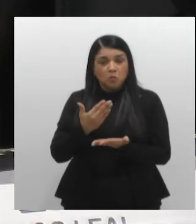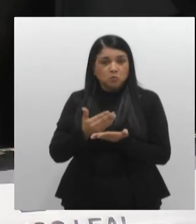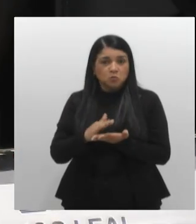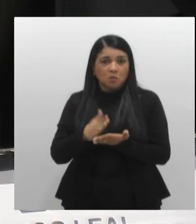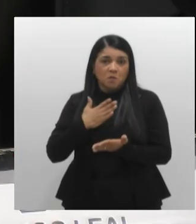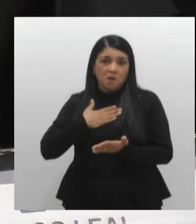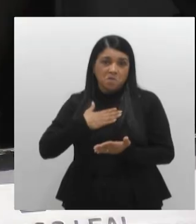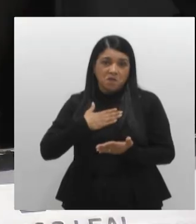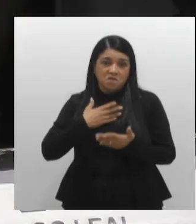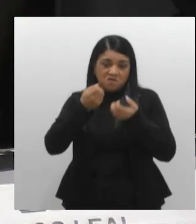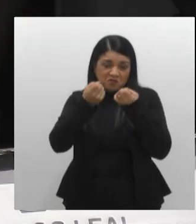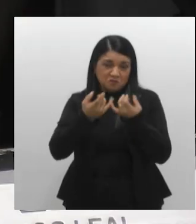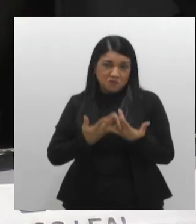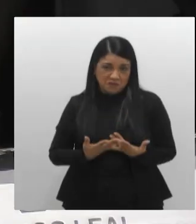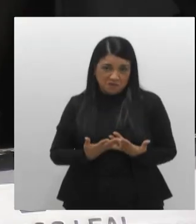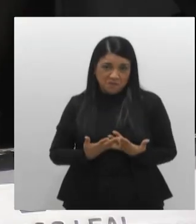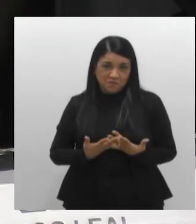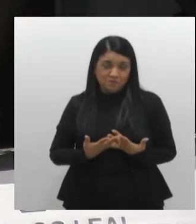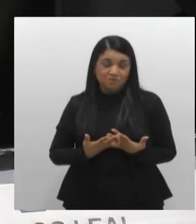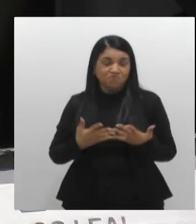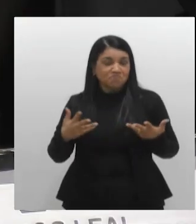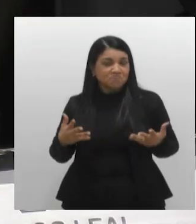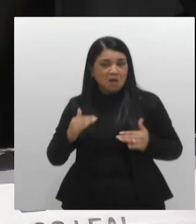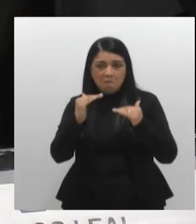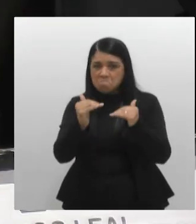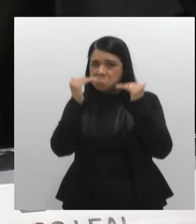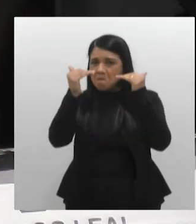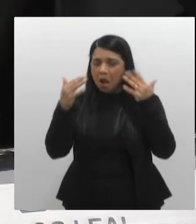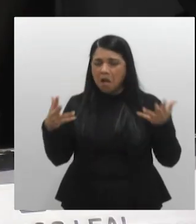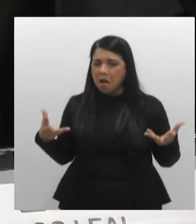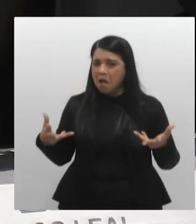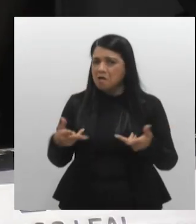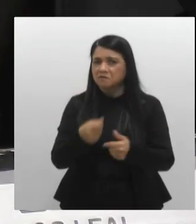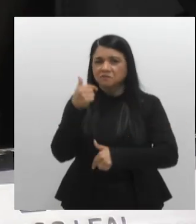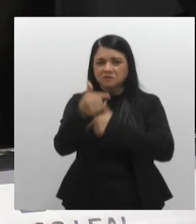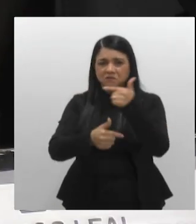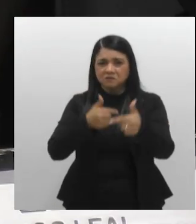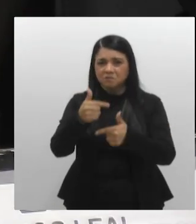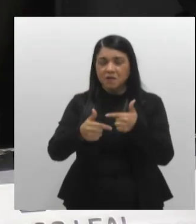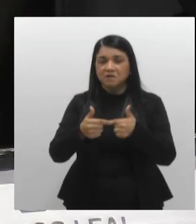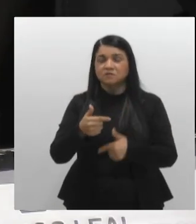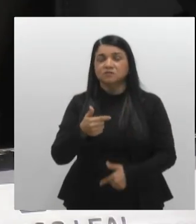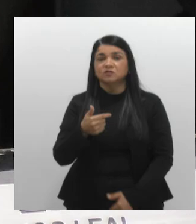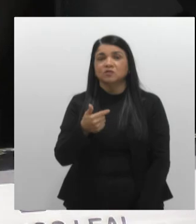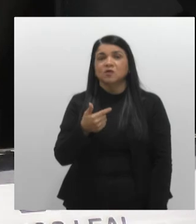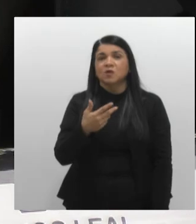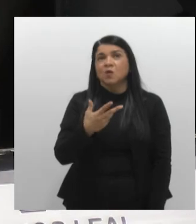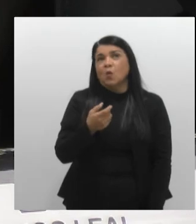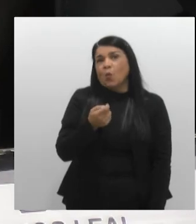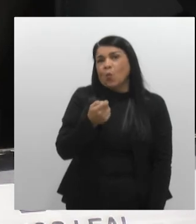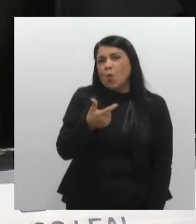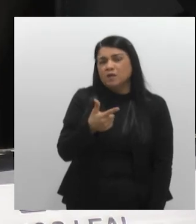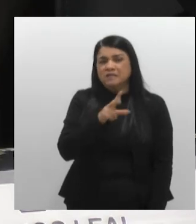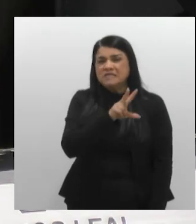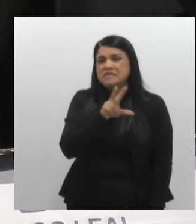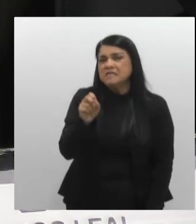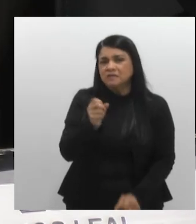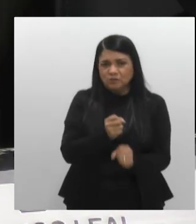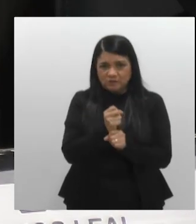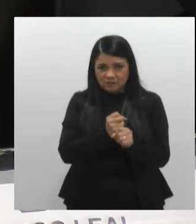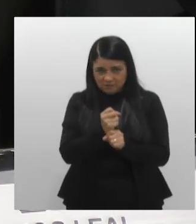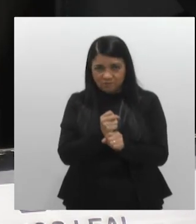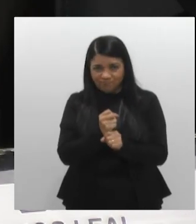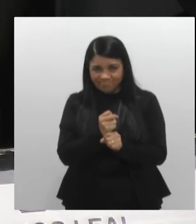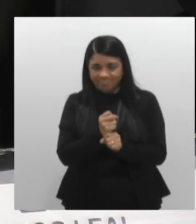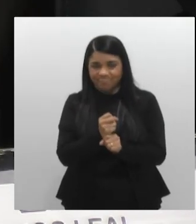poder manifestar e enaltecer o trabalho desses mais de 4 séculos e meio de história da Igreja. Mas eu queria